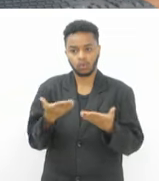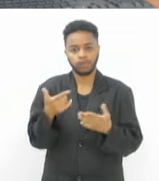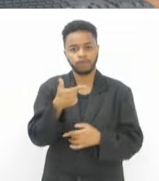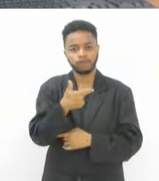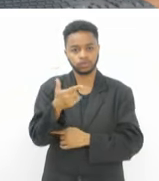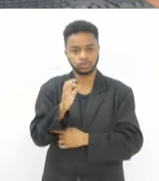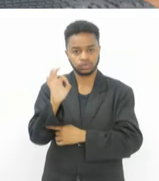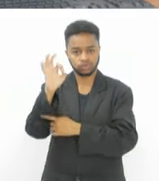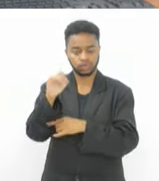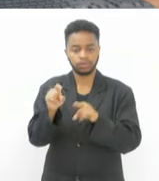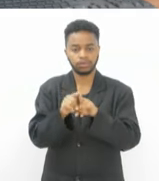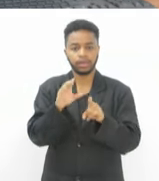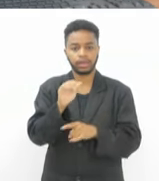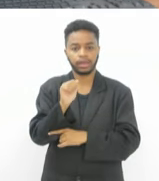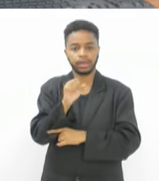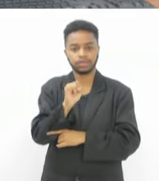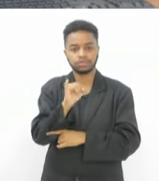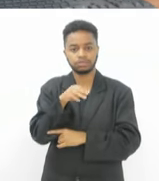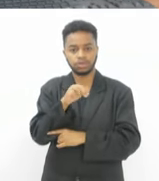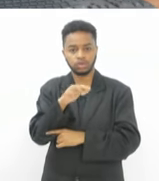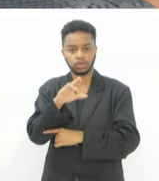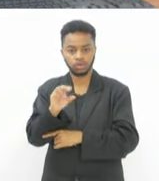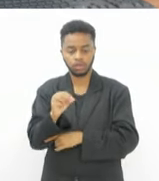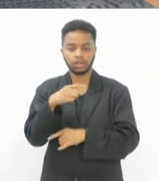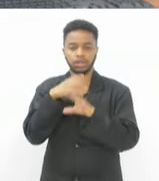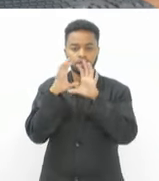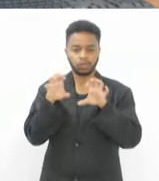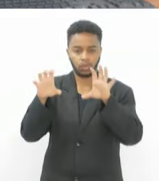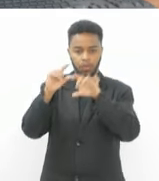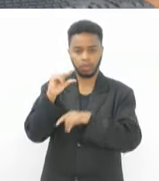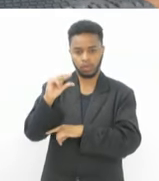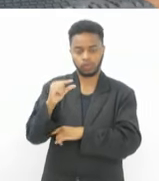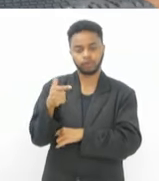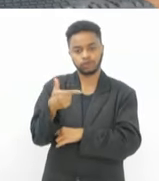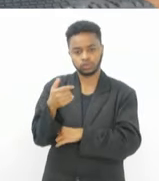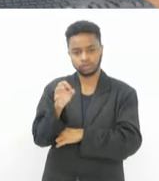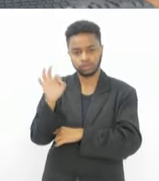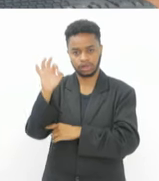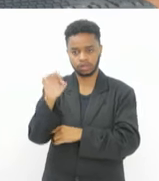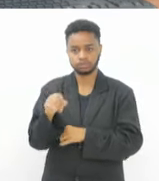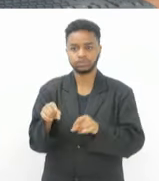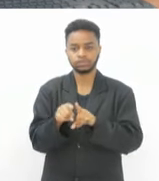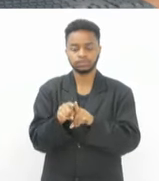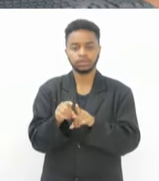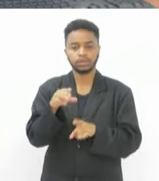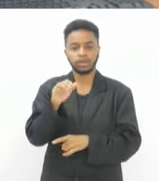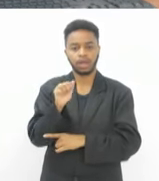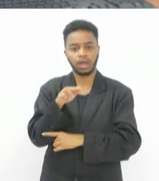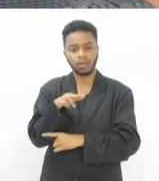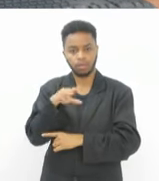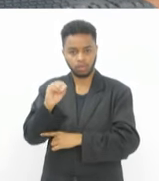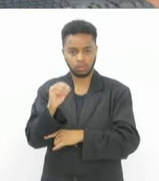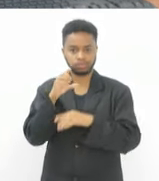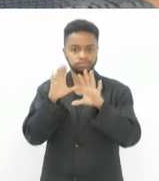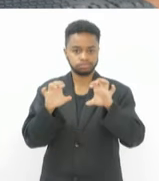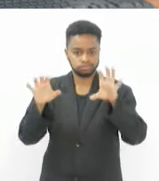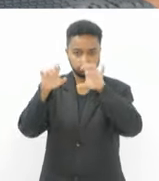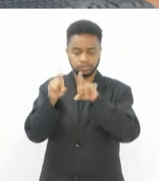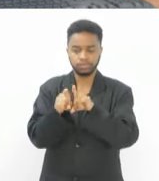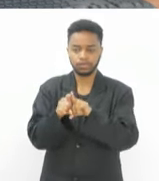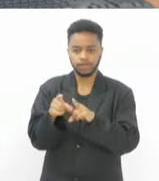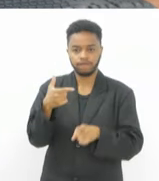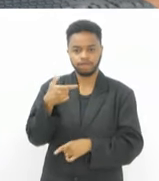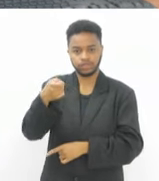22 graus. Casimiro de Abreu está nublado, 22 graus nesse momento. Carmo também nublado, com 20